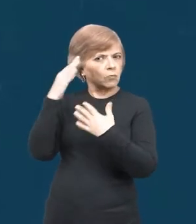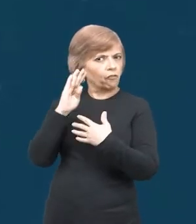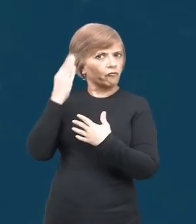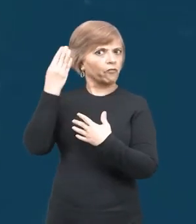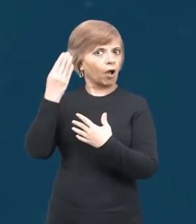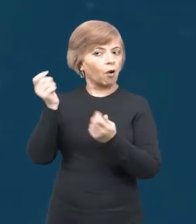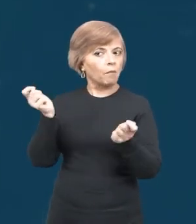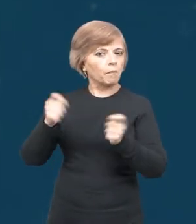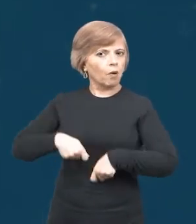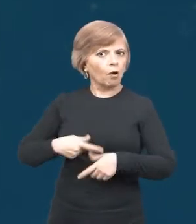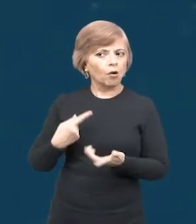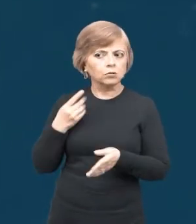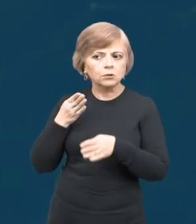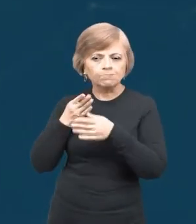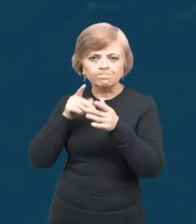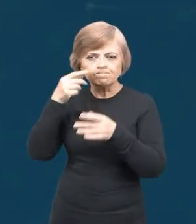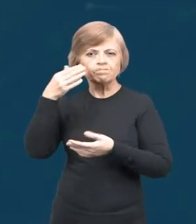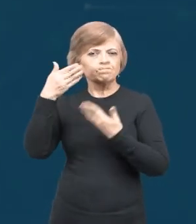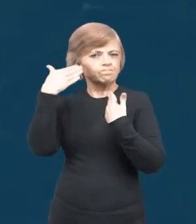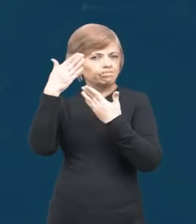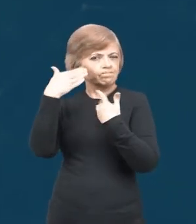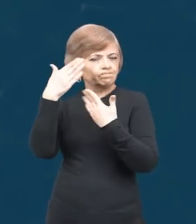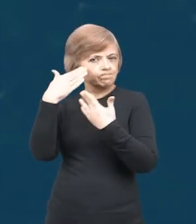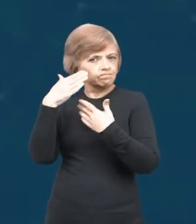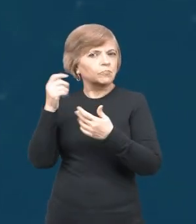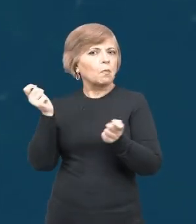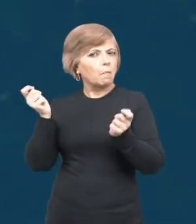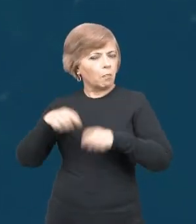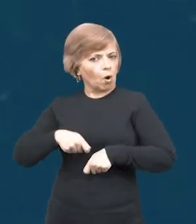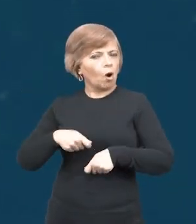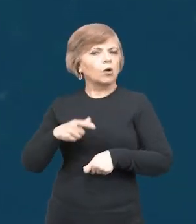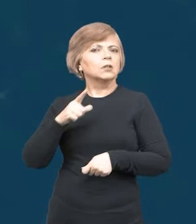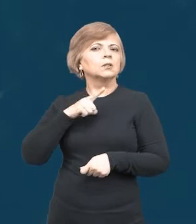caso concreto. O oficial do cartório